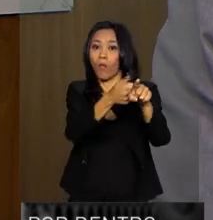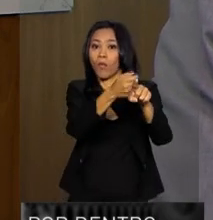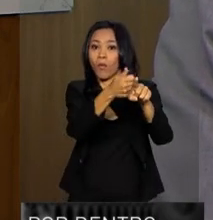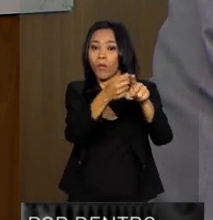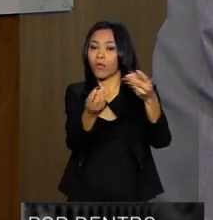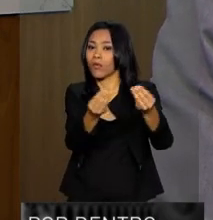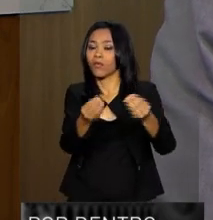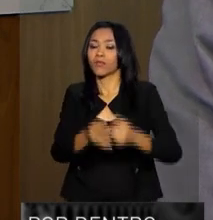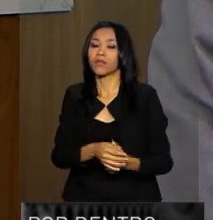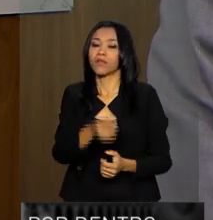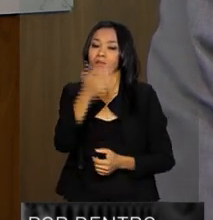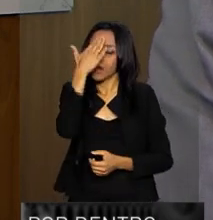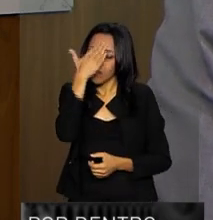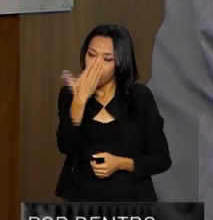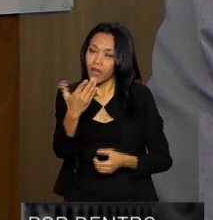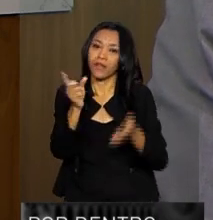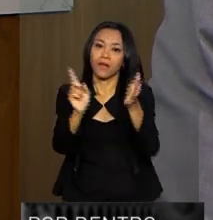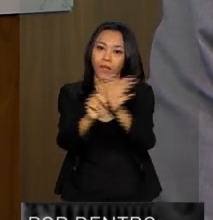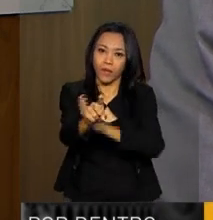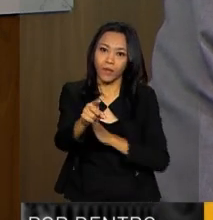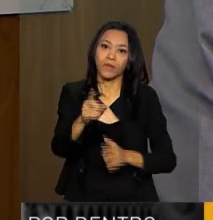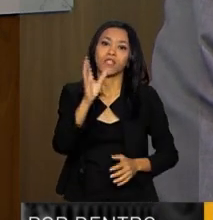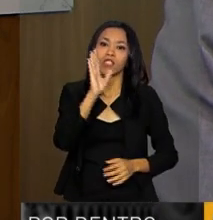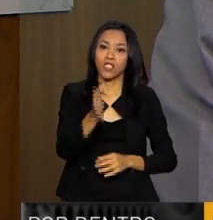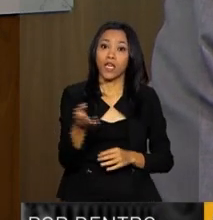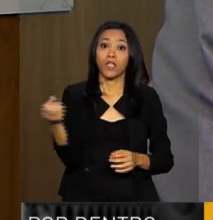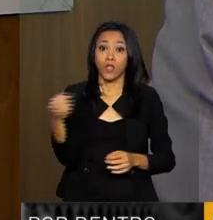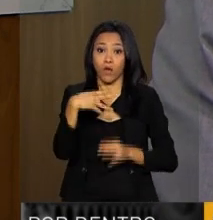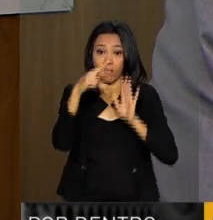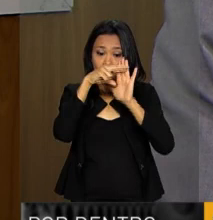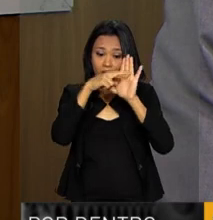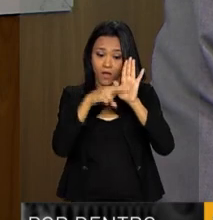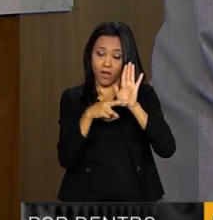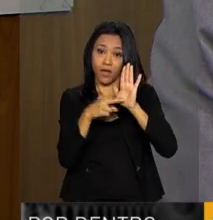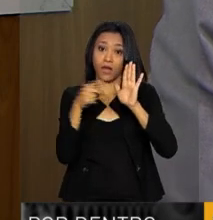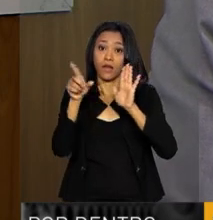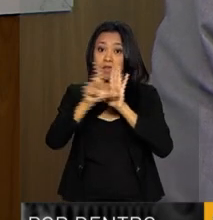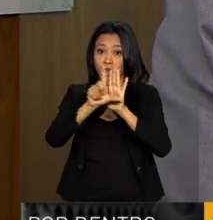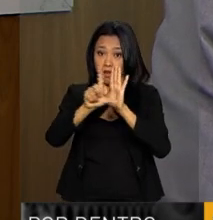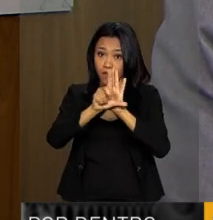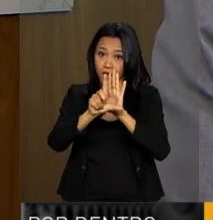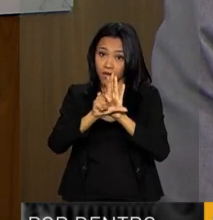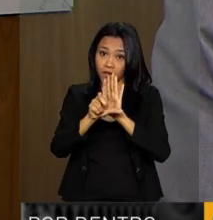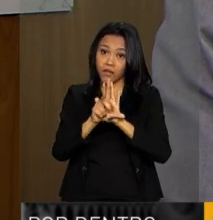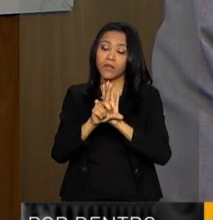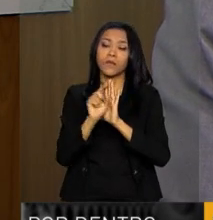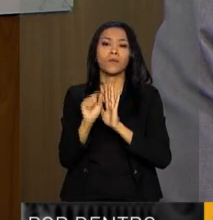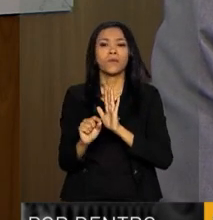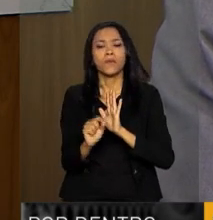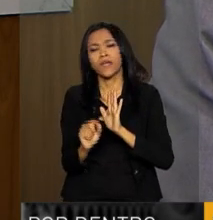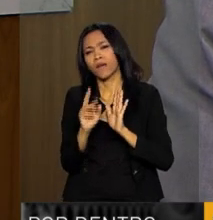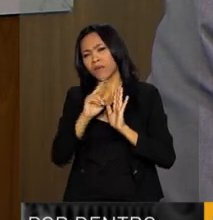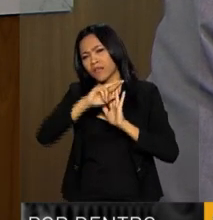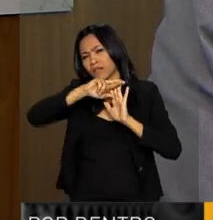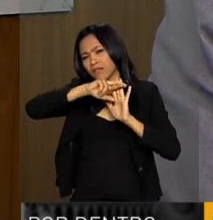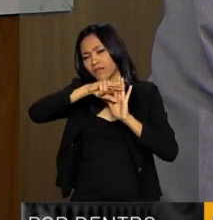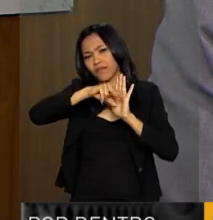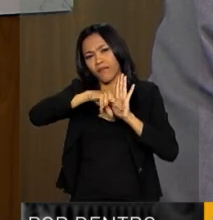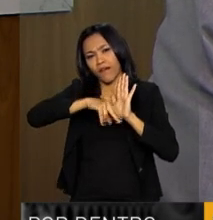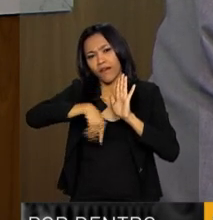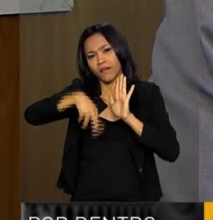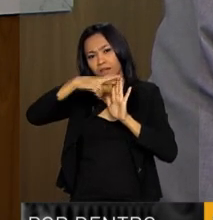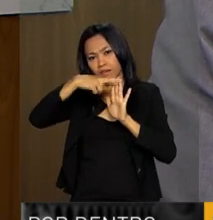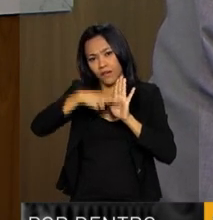pergunta como eu disse nós incluímos na nova instrução normativa da lei roni uma série de indutores para